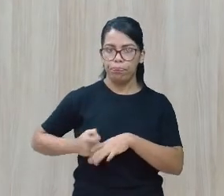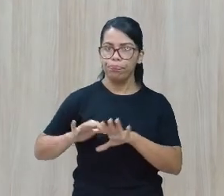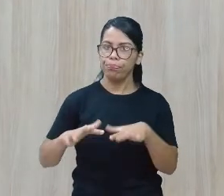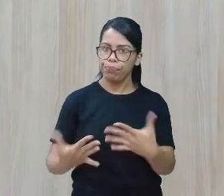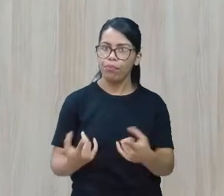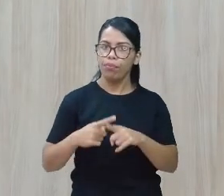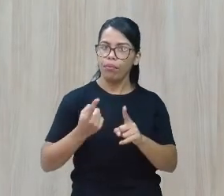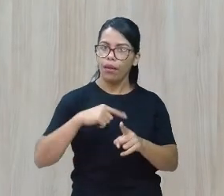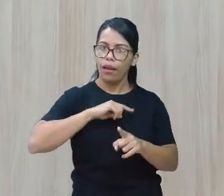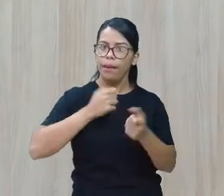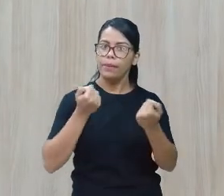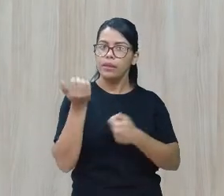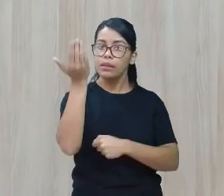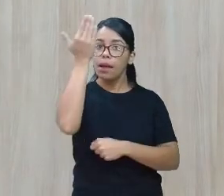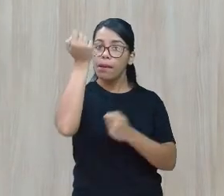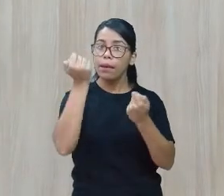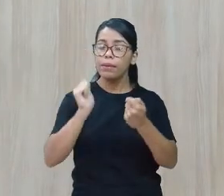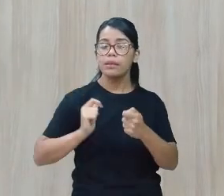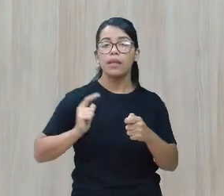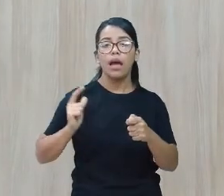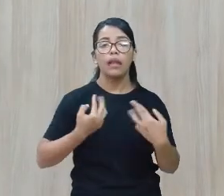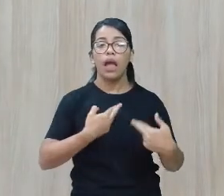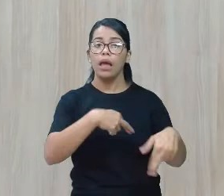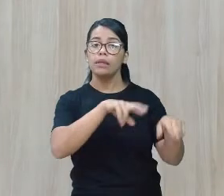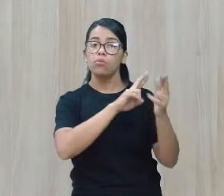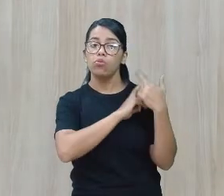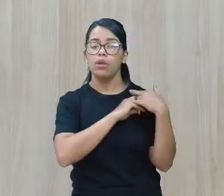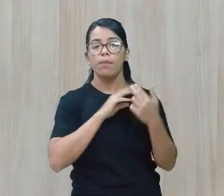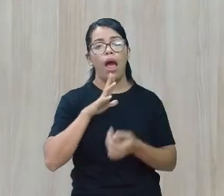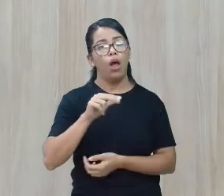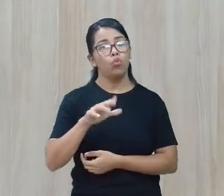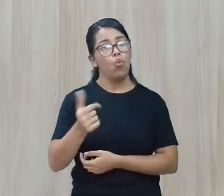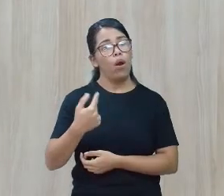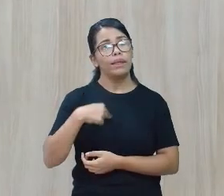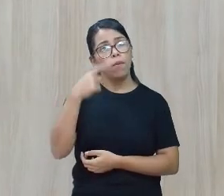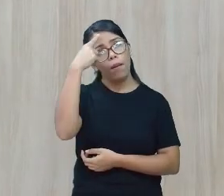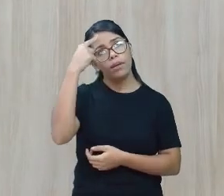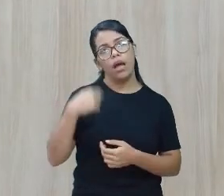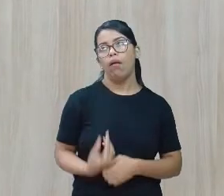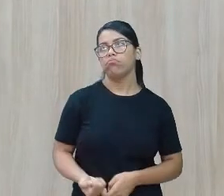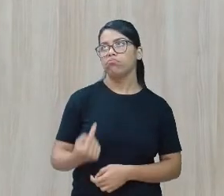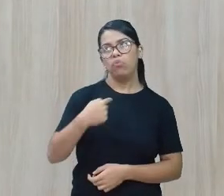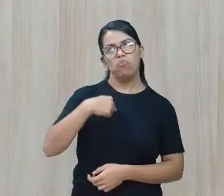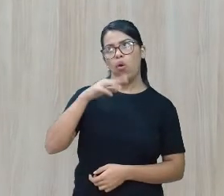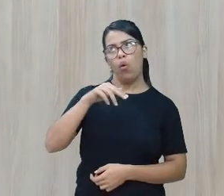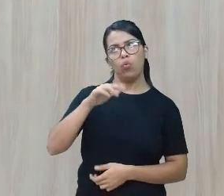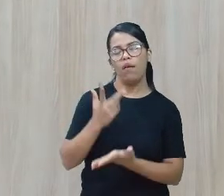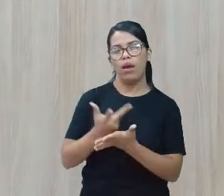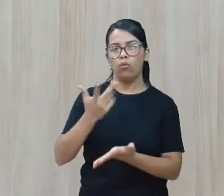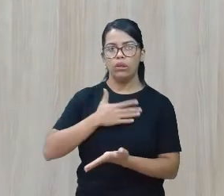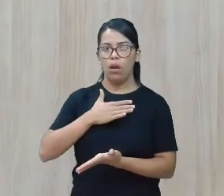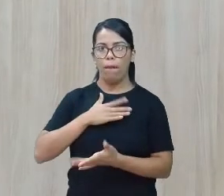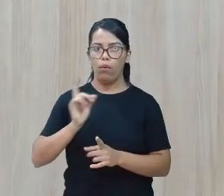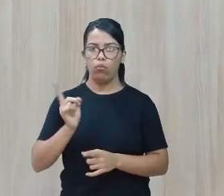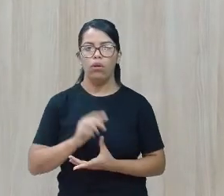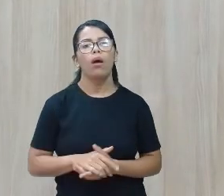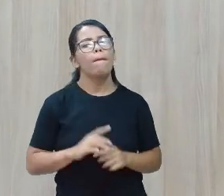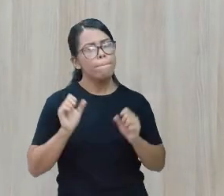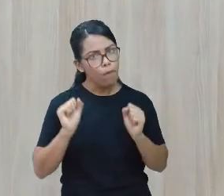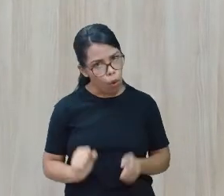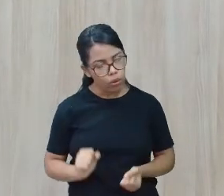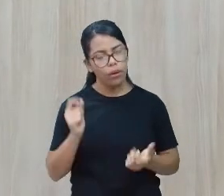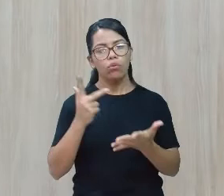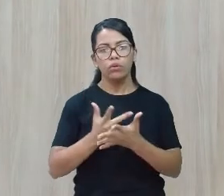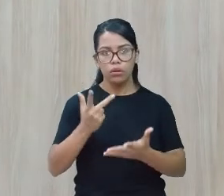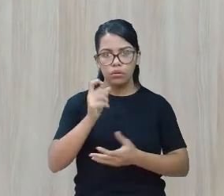muita responsabilidade. Nunca nós podemos pensar, não, comigo não vai acontecer isso. Então, pode acontecer, com certeza. Às